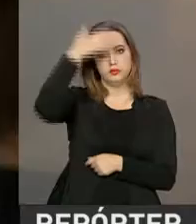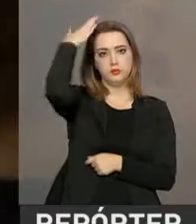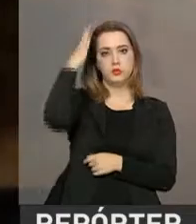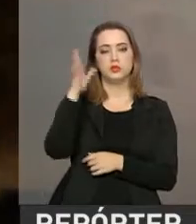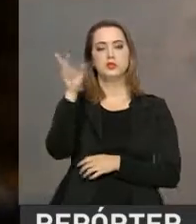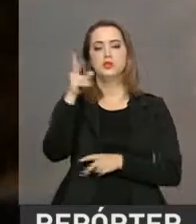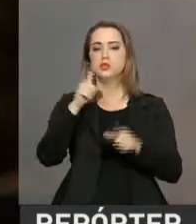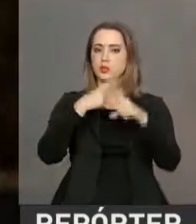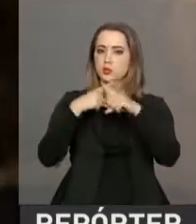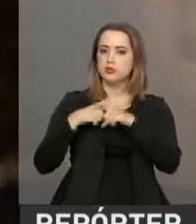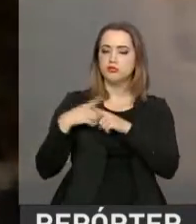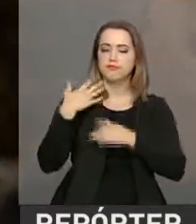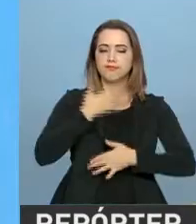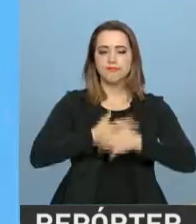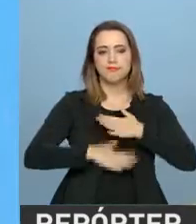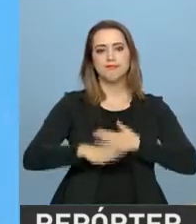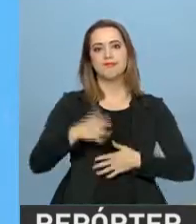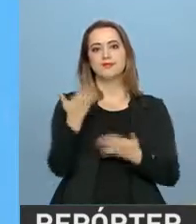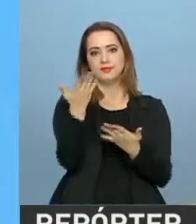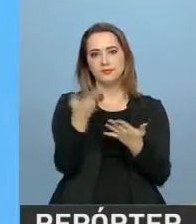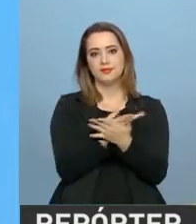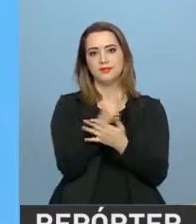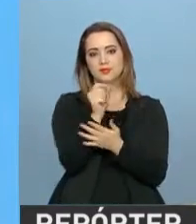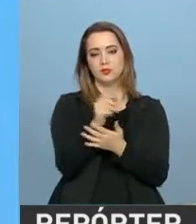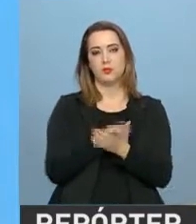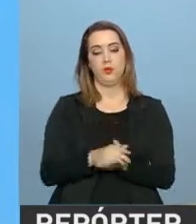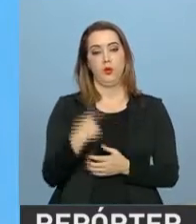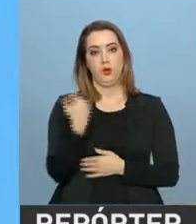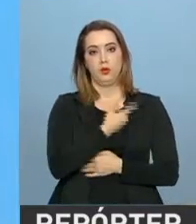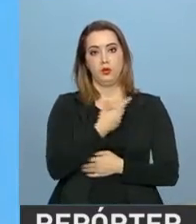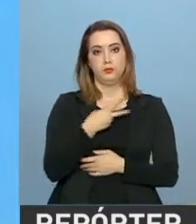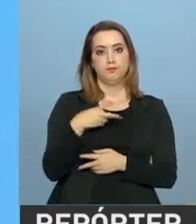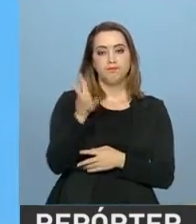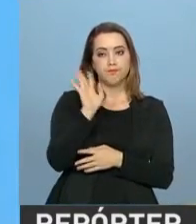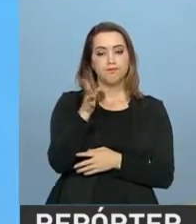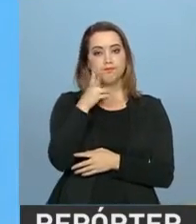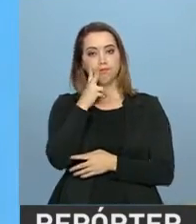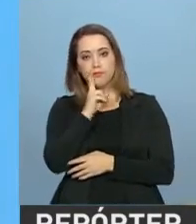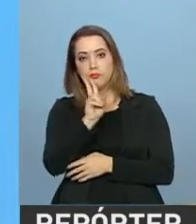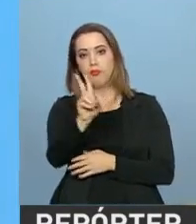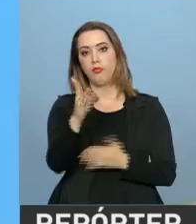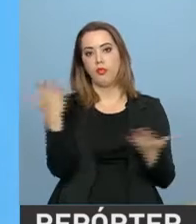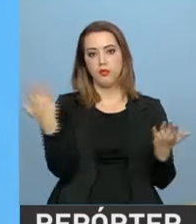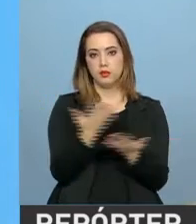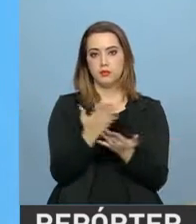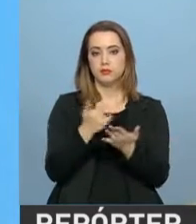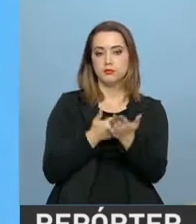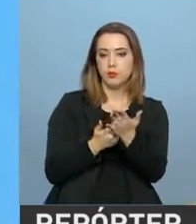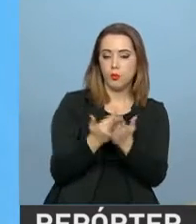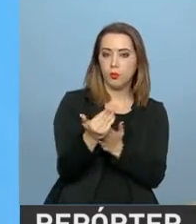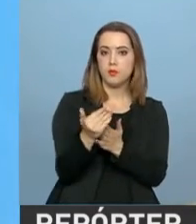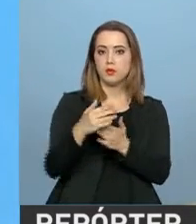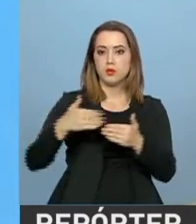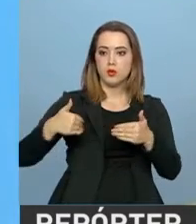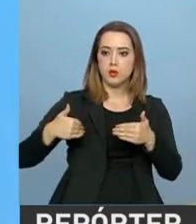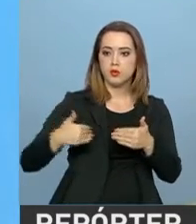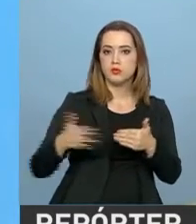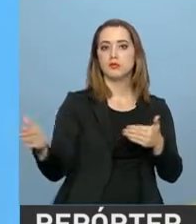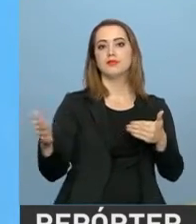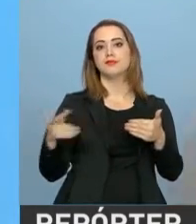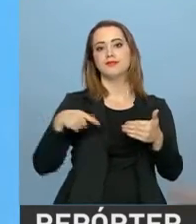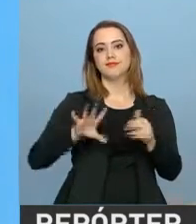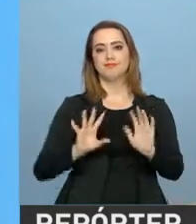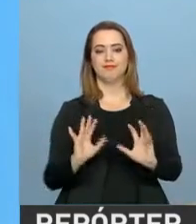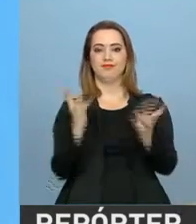de absoluta tranquilidade. O que nós assistimos desde o momento da abertura das Olimpíadas,